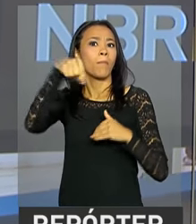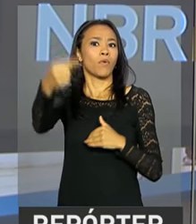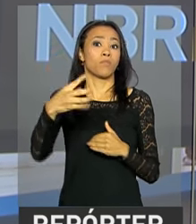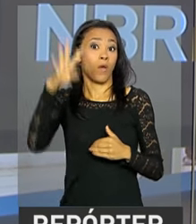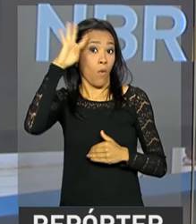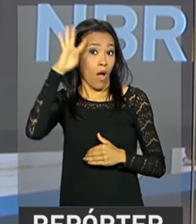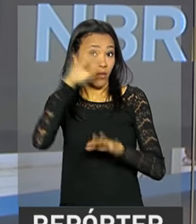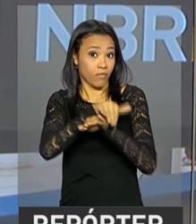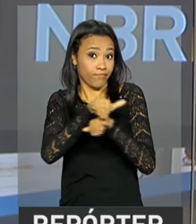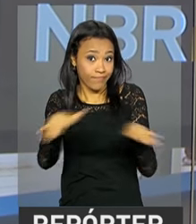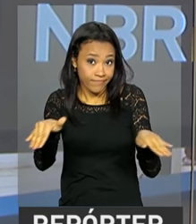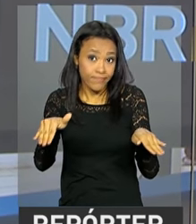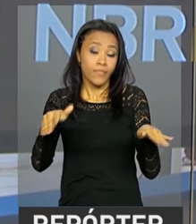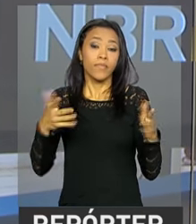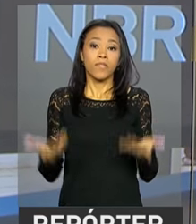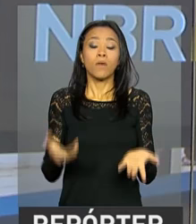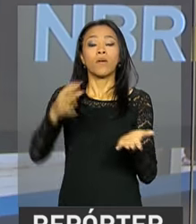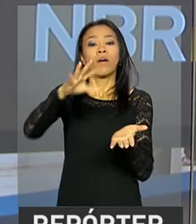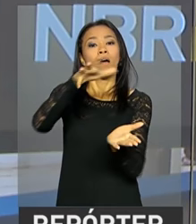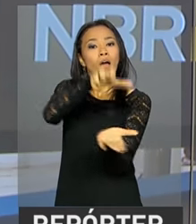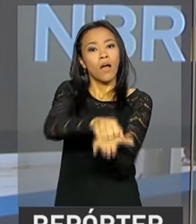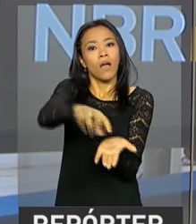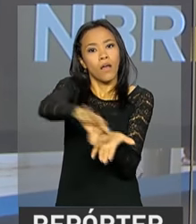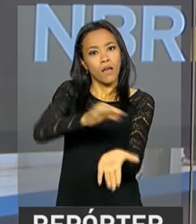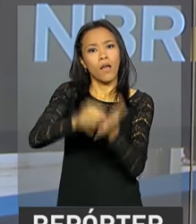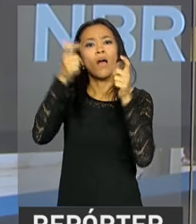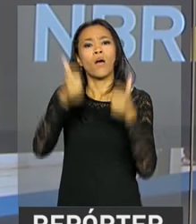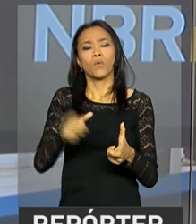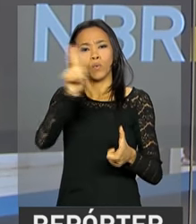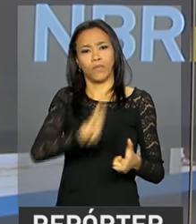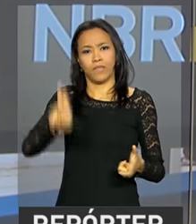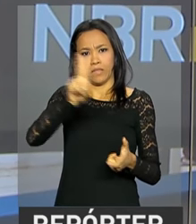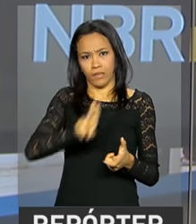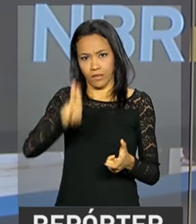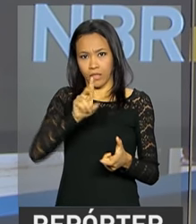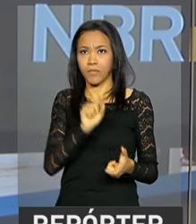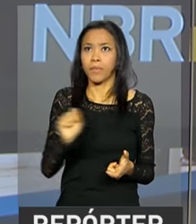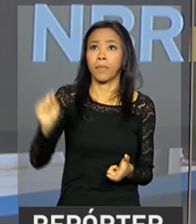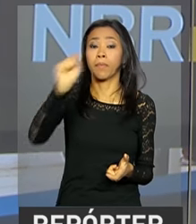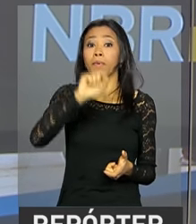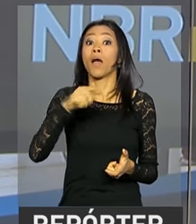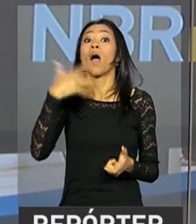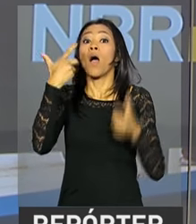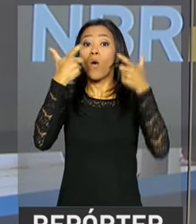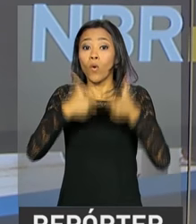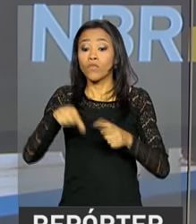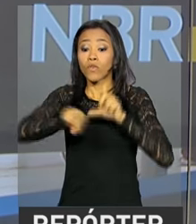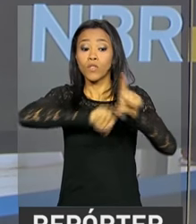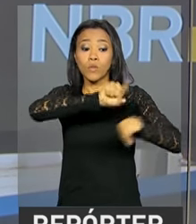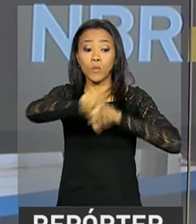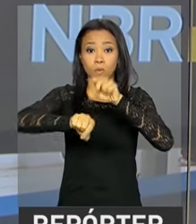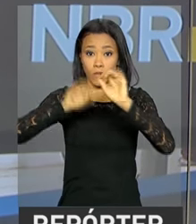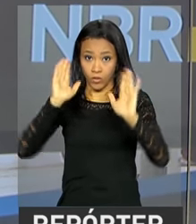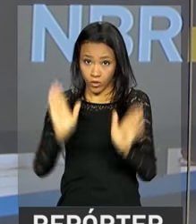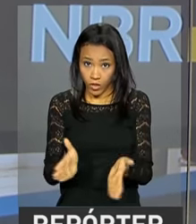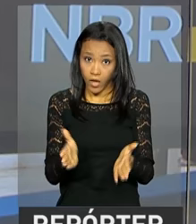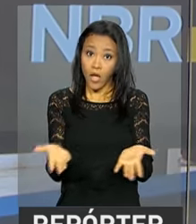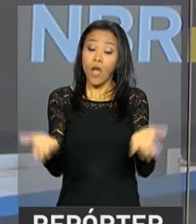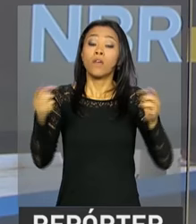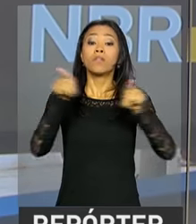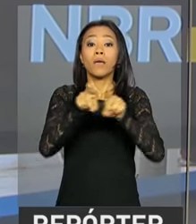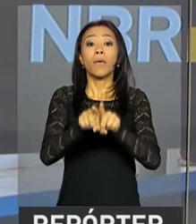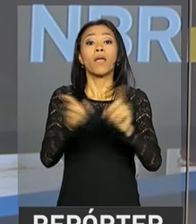matrículas devem ser feitas na instituição de ensino superior, onde os estudantes foram selecionados. E terminam